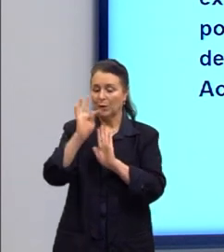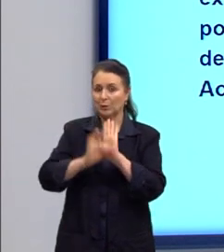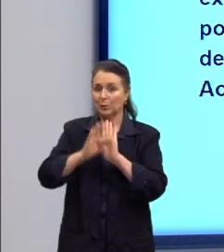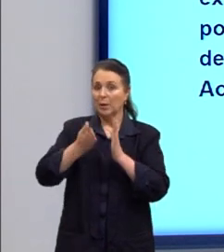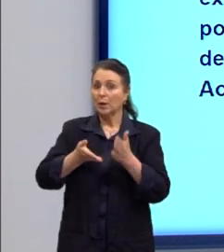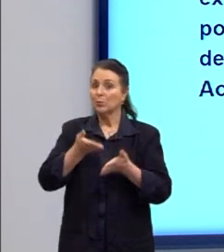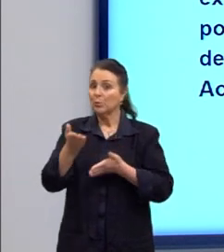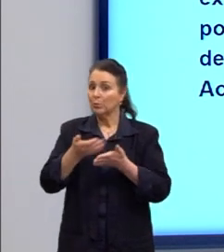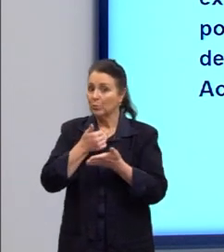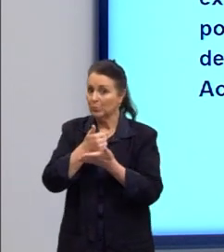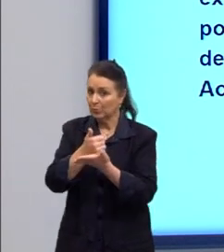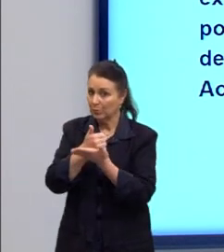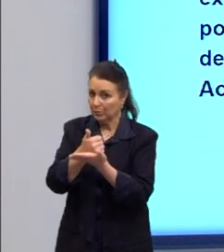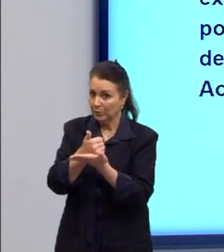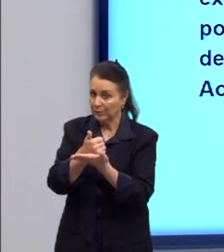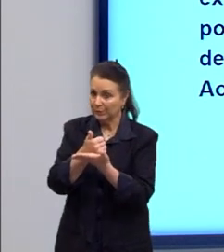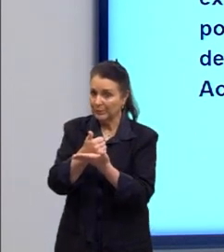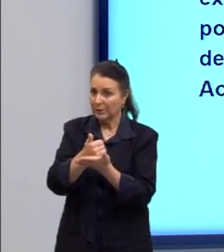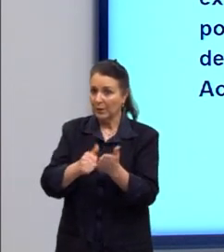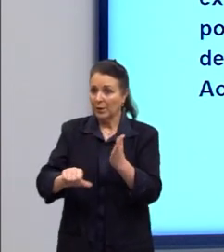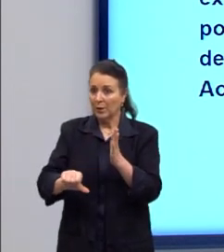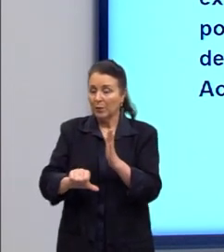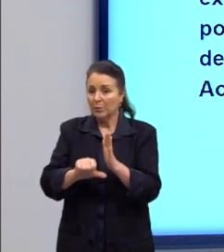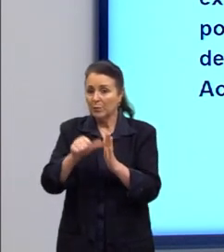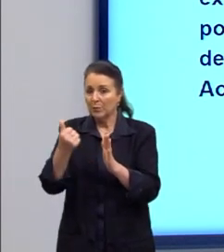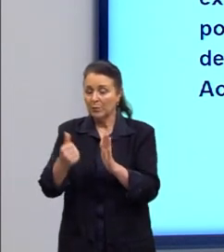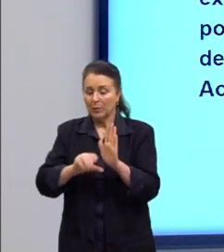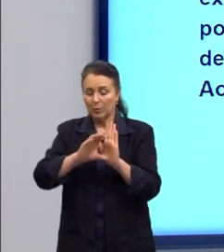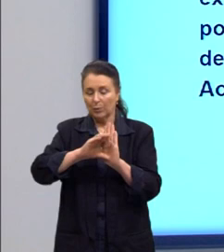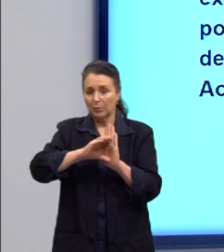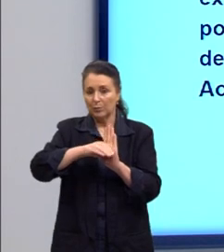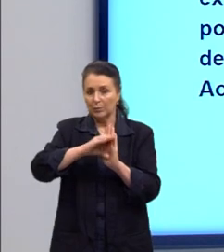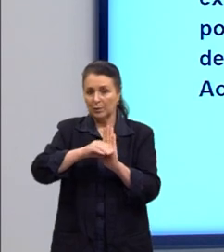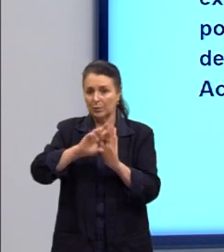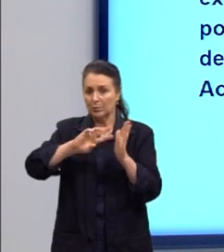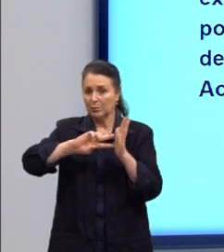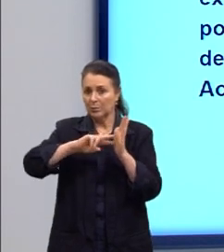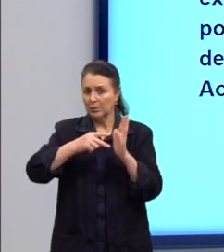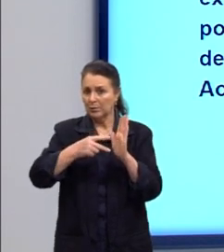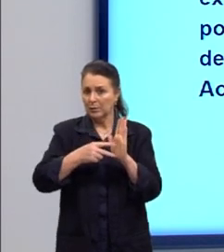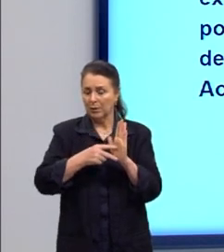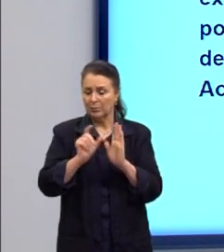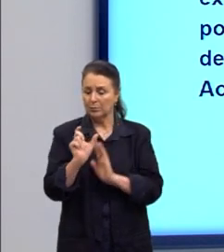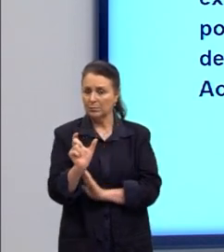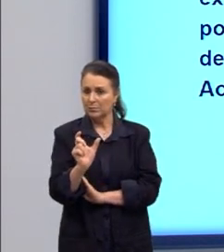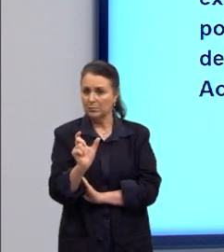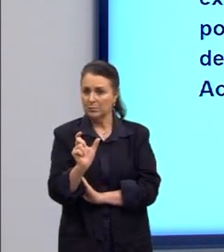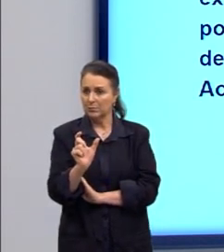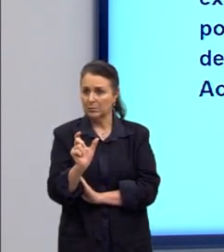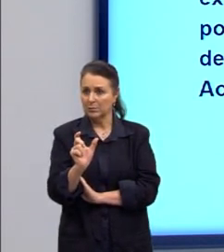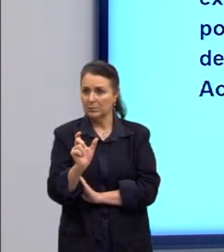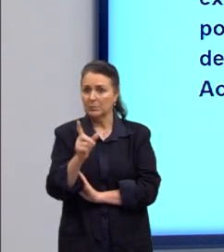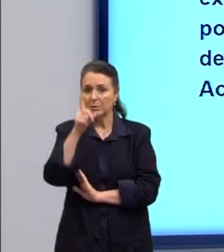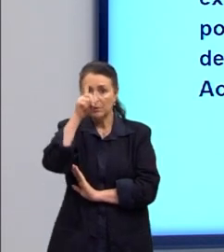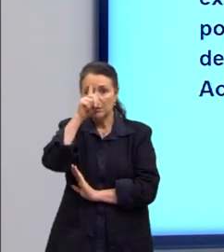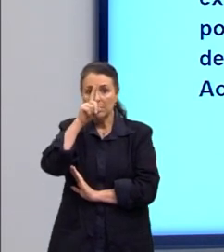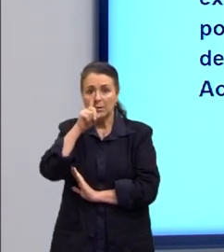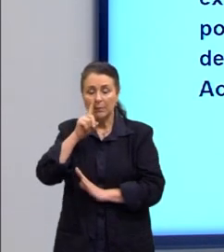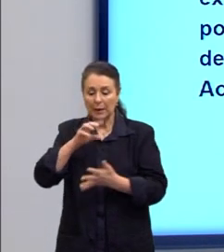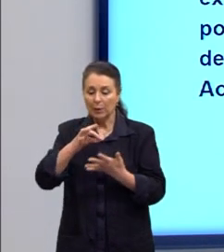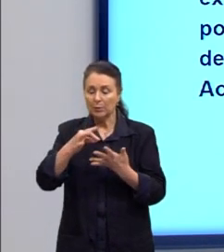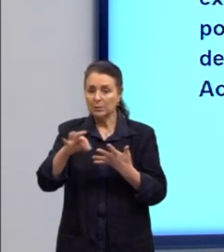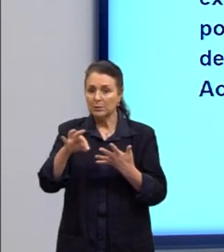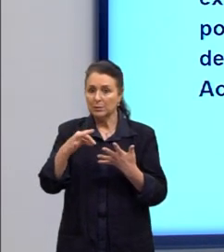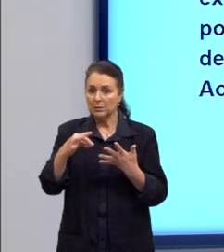motivador primeiro de tudo conceito né O que que significa paráfrase tá aqui em amarelo destacado